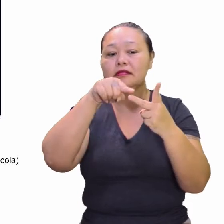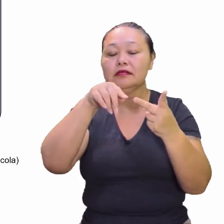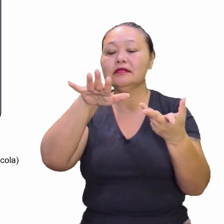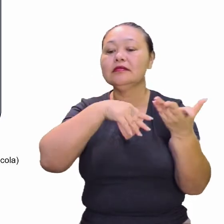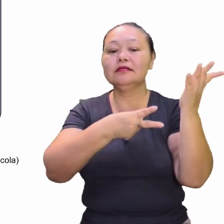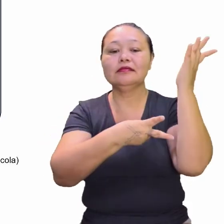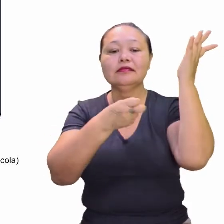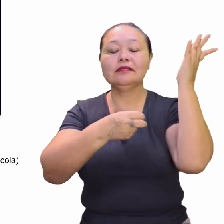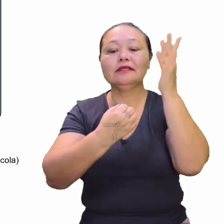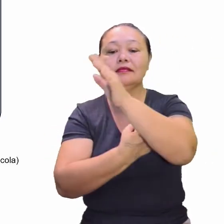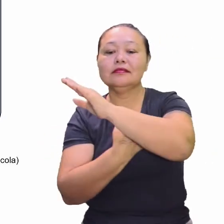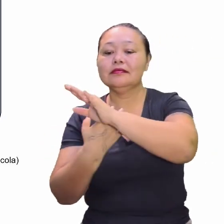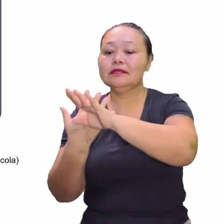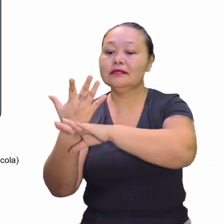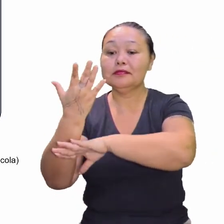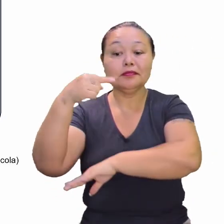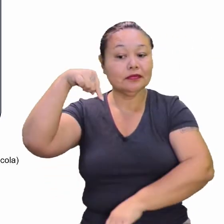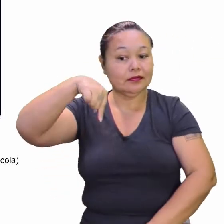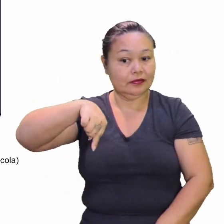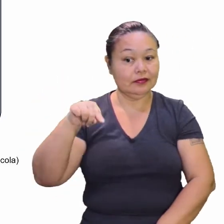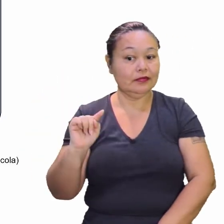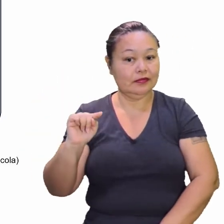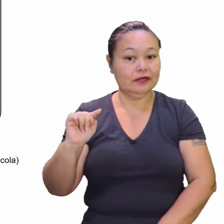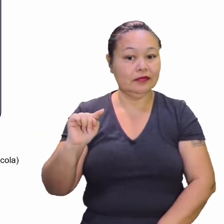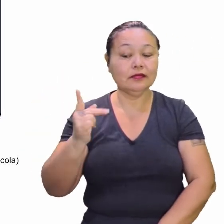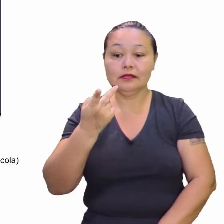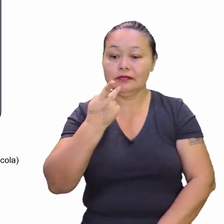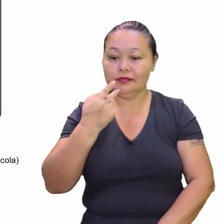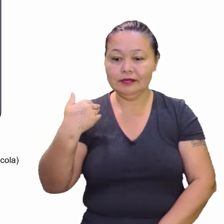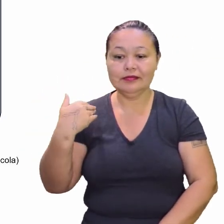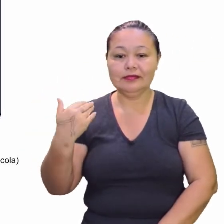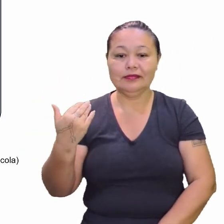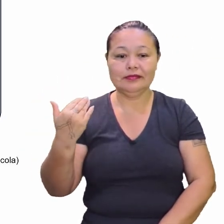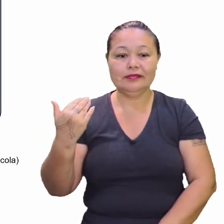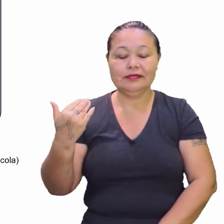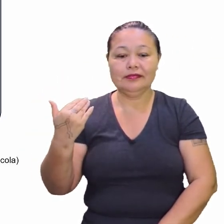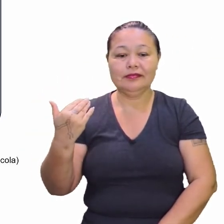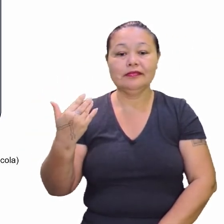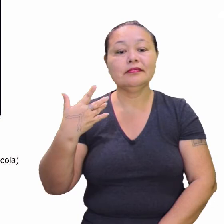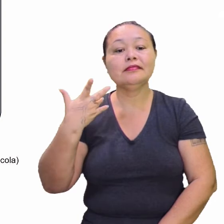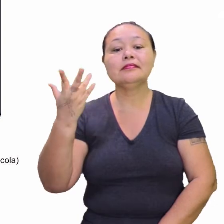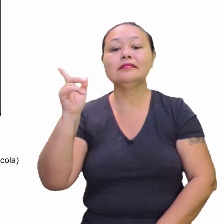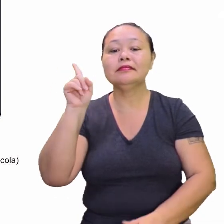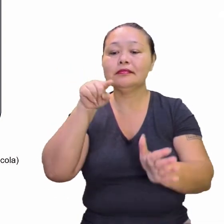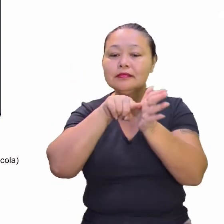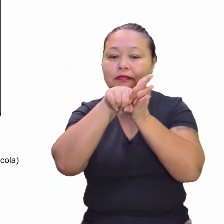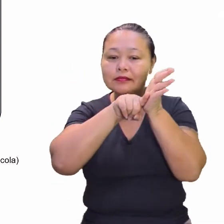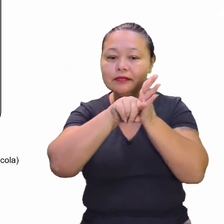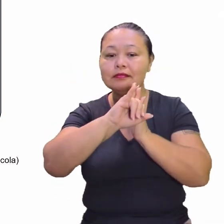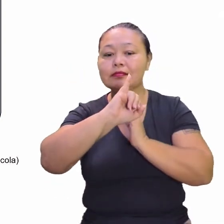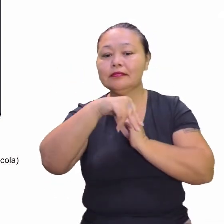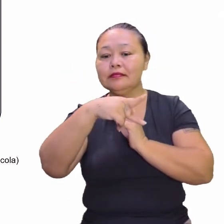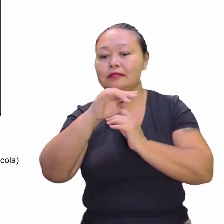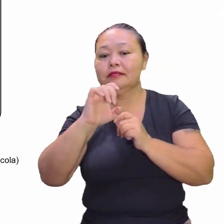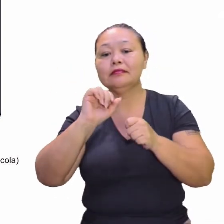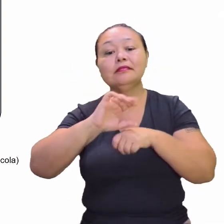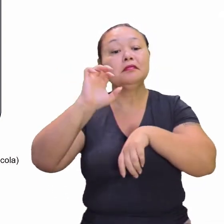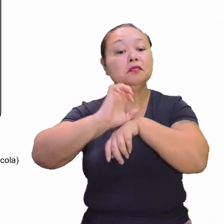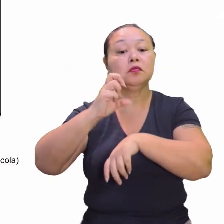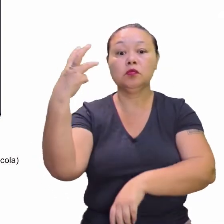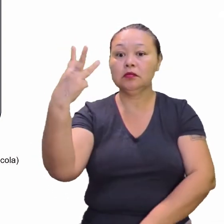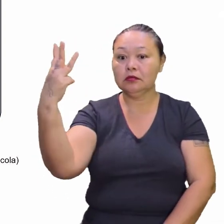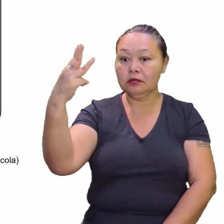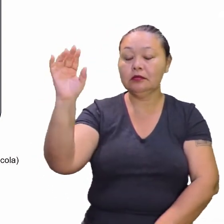principais atividades extrativas aqui de Rondônia, né? Falamos sobre isso. Segundo o INPE, o estado é